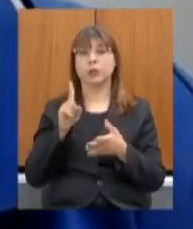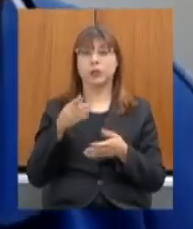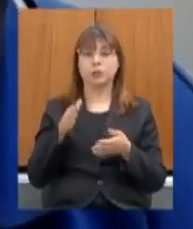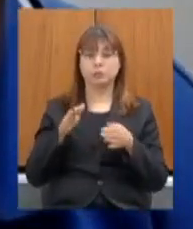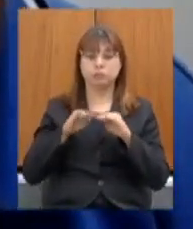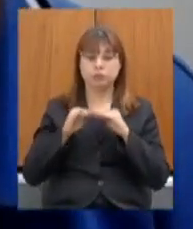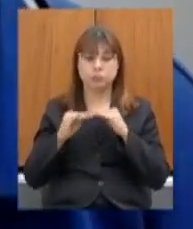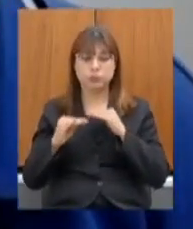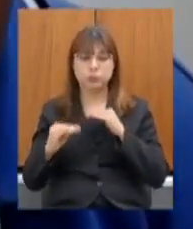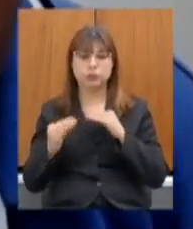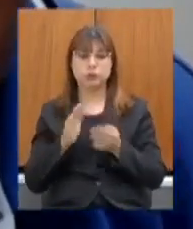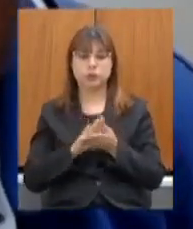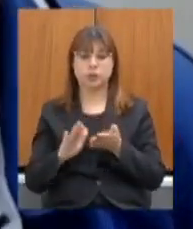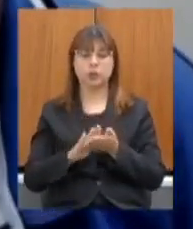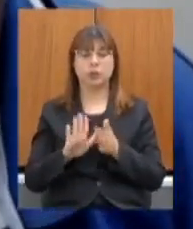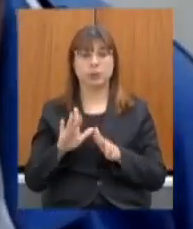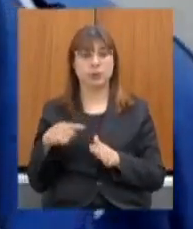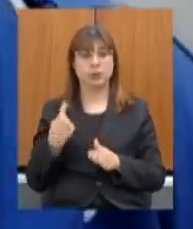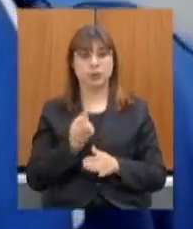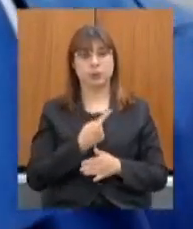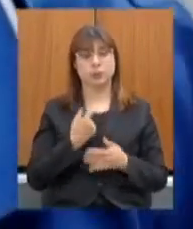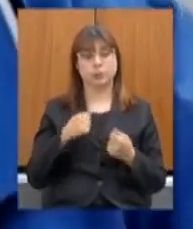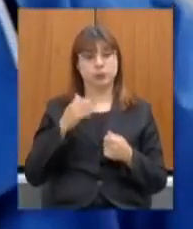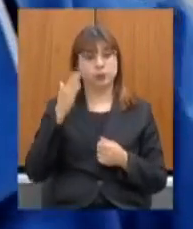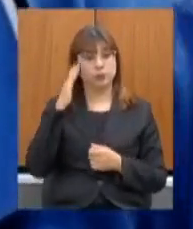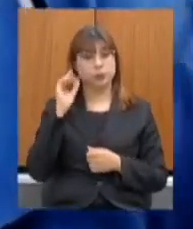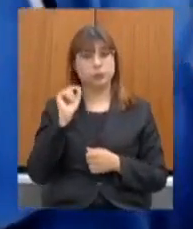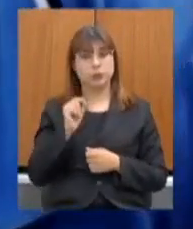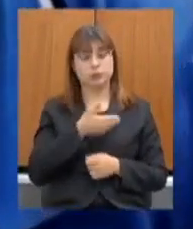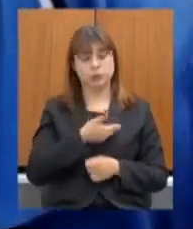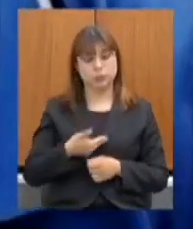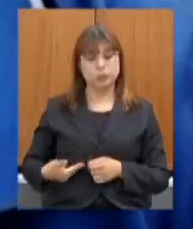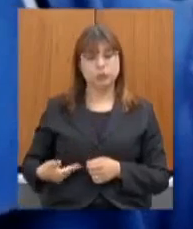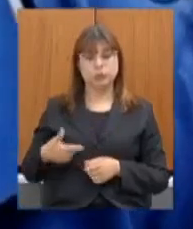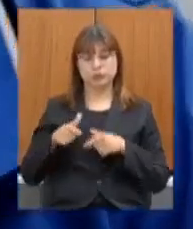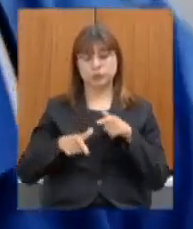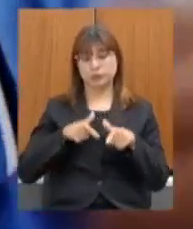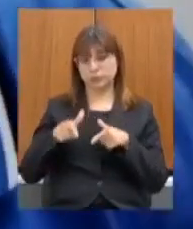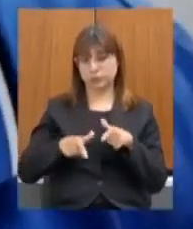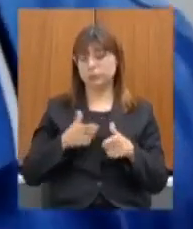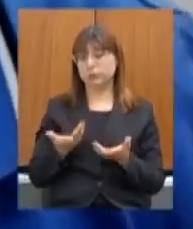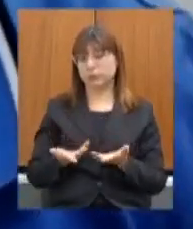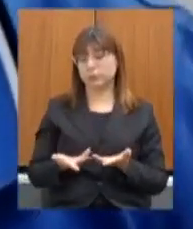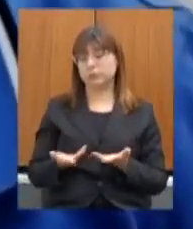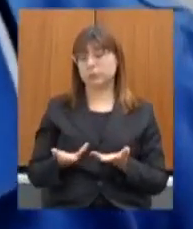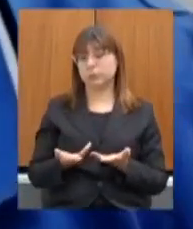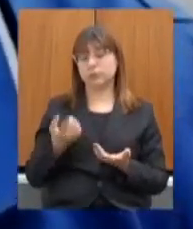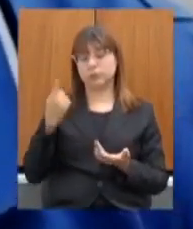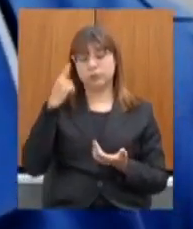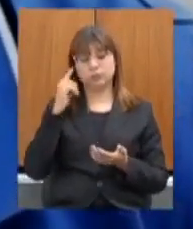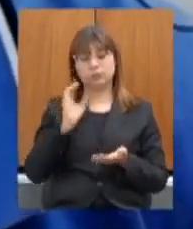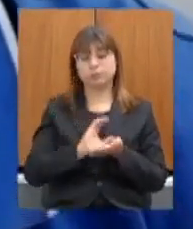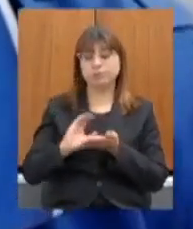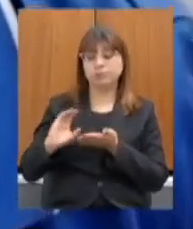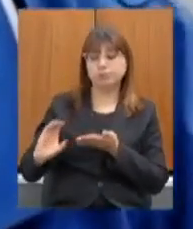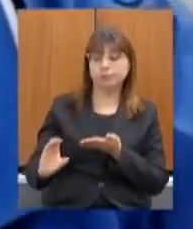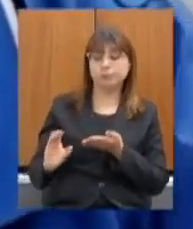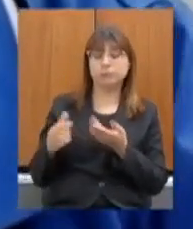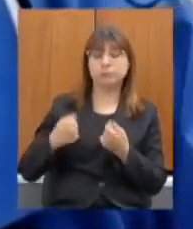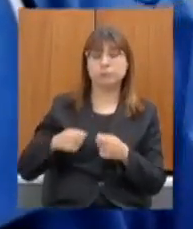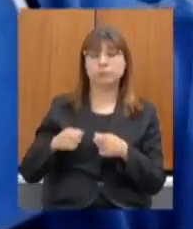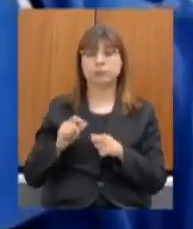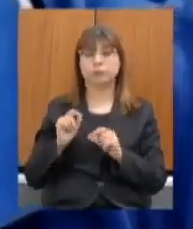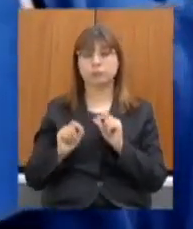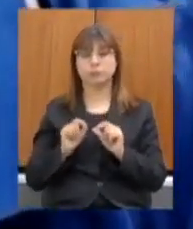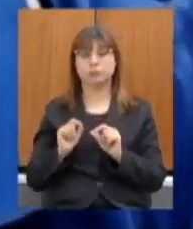hora, nós temos que entender que o governo também trabalhou no sentido de destinar os recursos necessários e